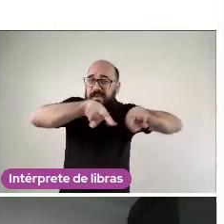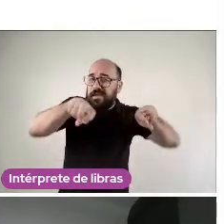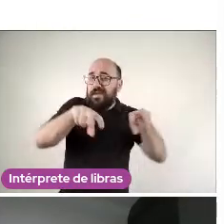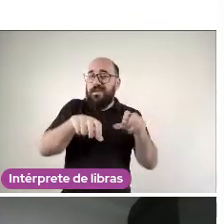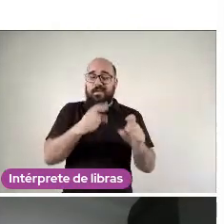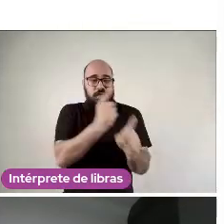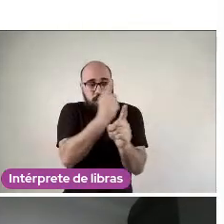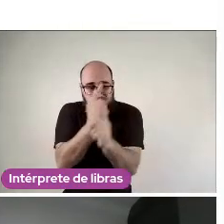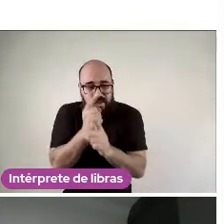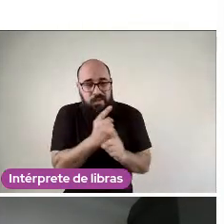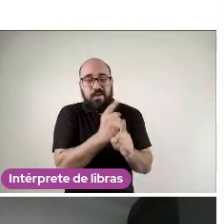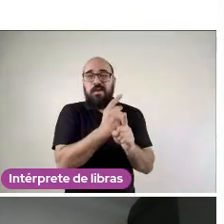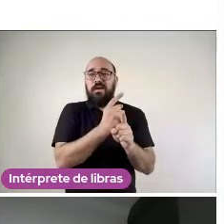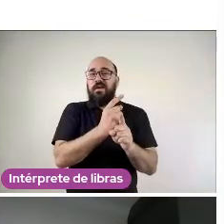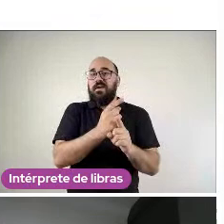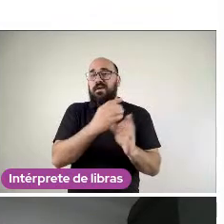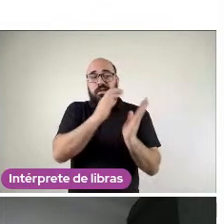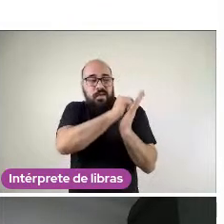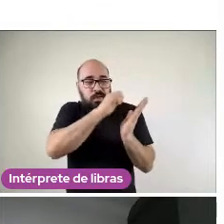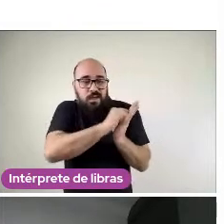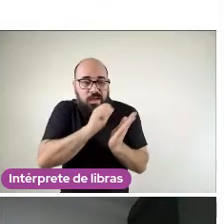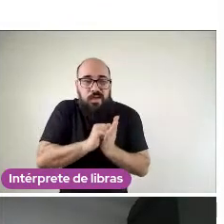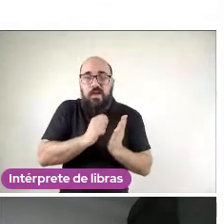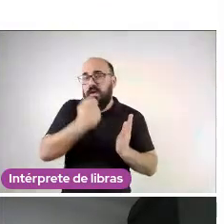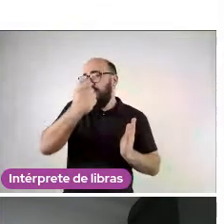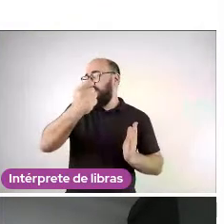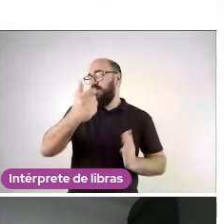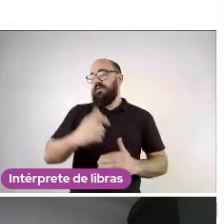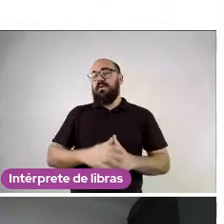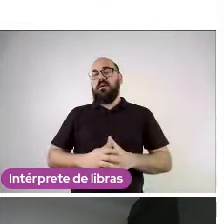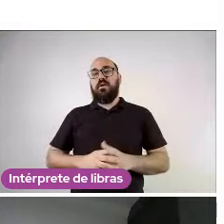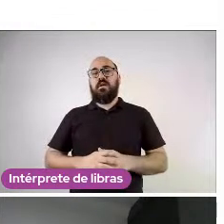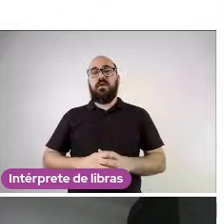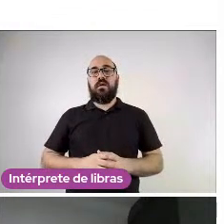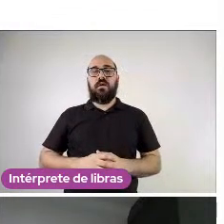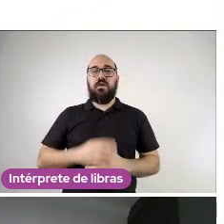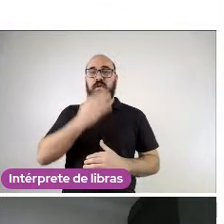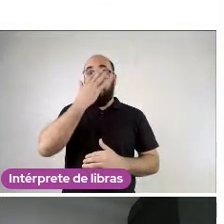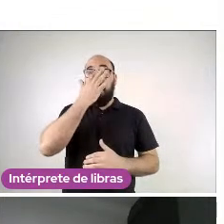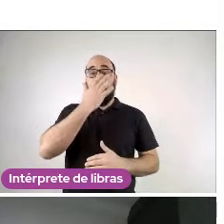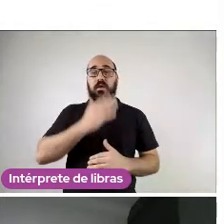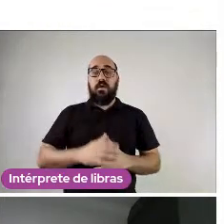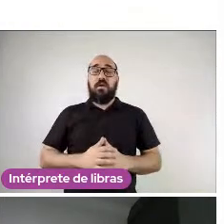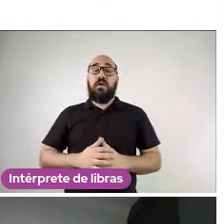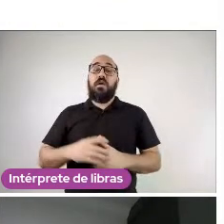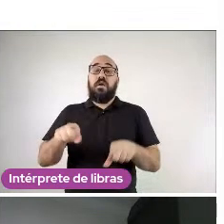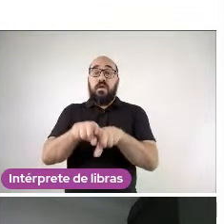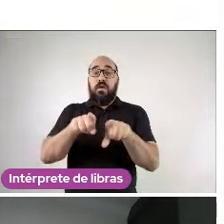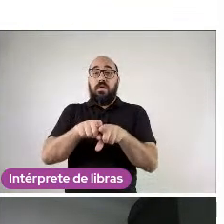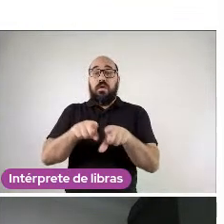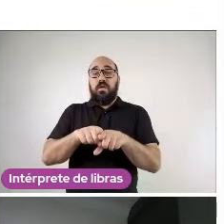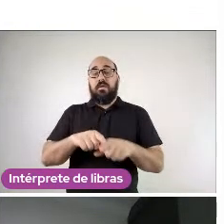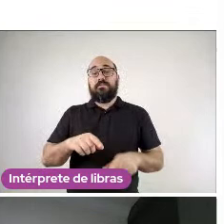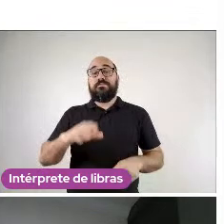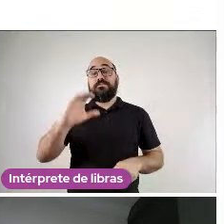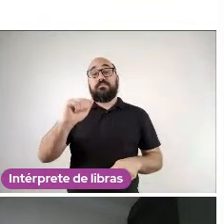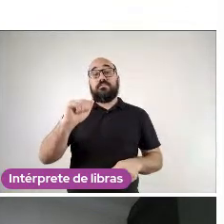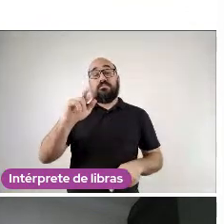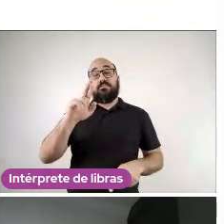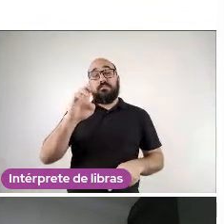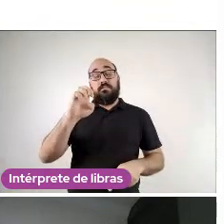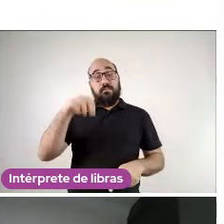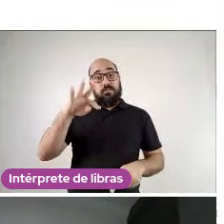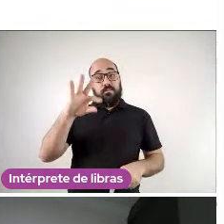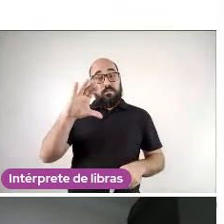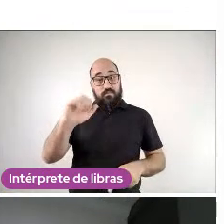Outro aspecto também, né, foi a questão da carência de investimentos. Por isso que a década ela acabou levando